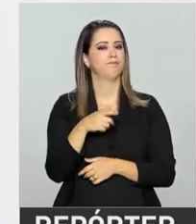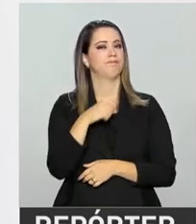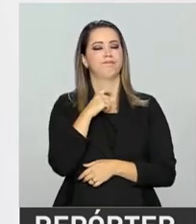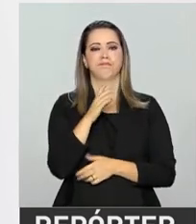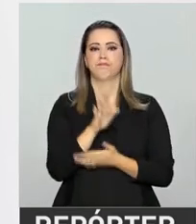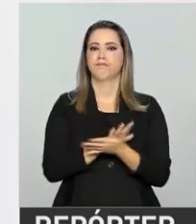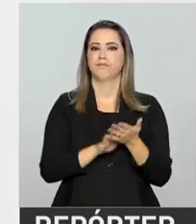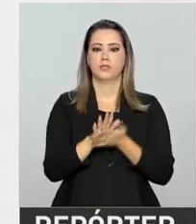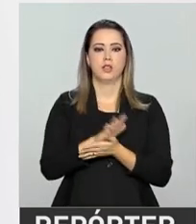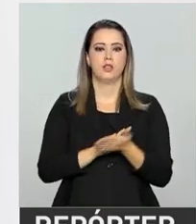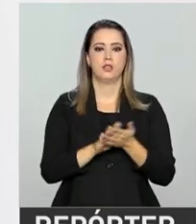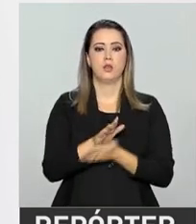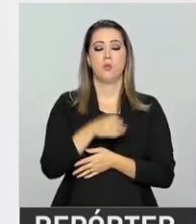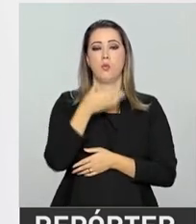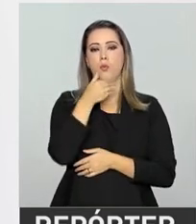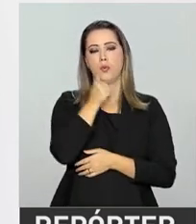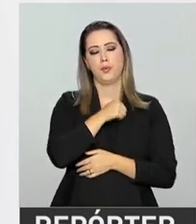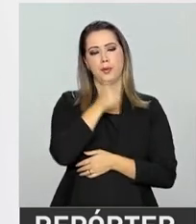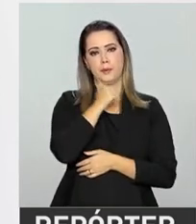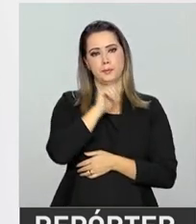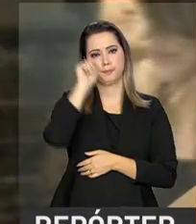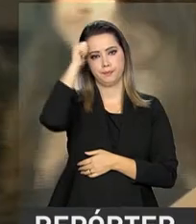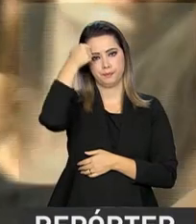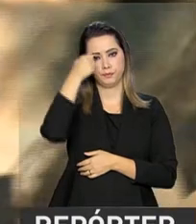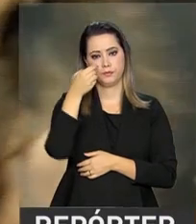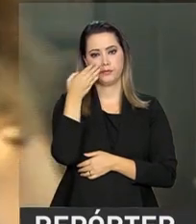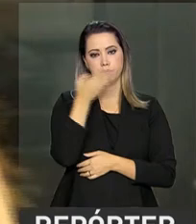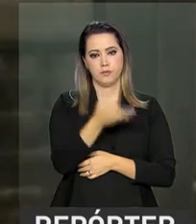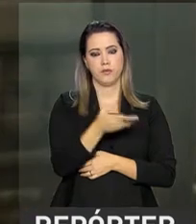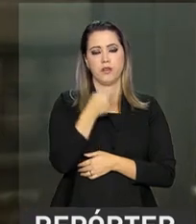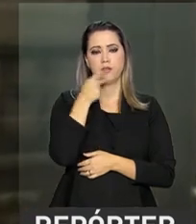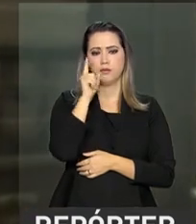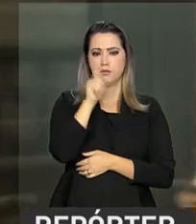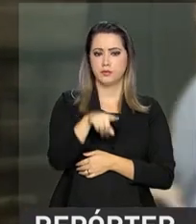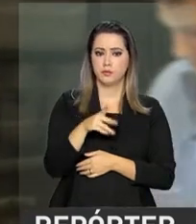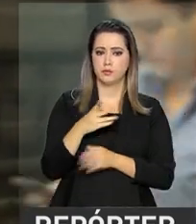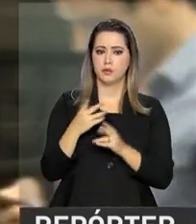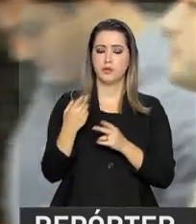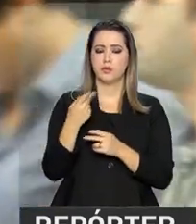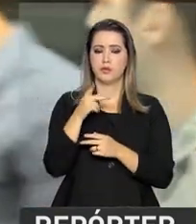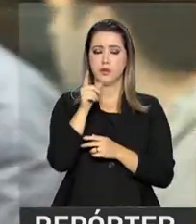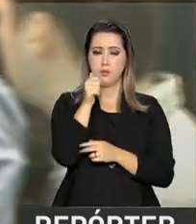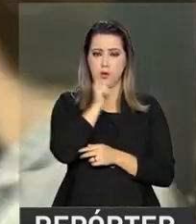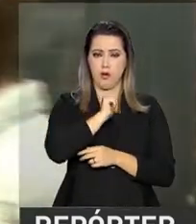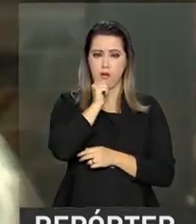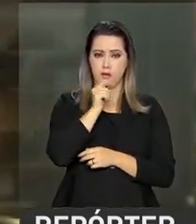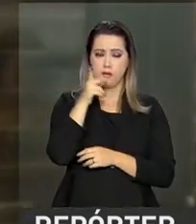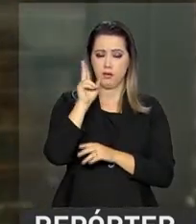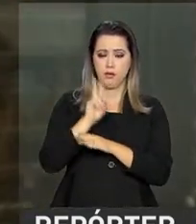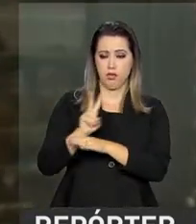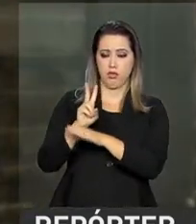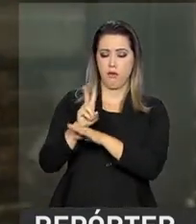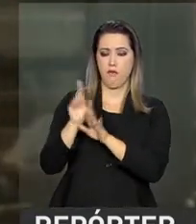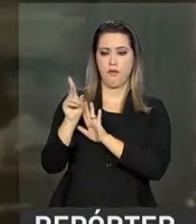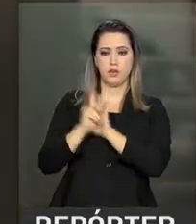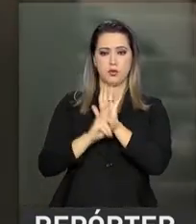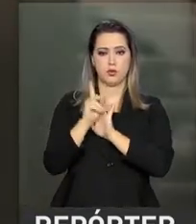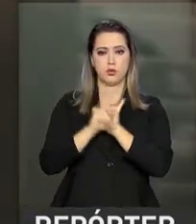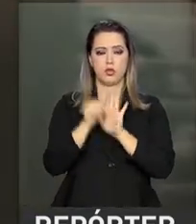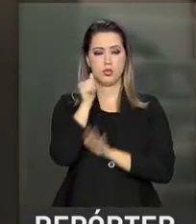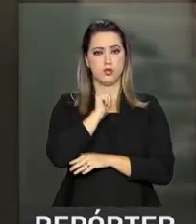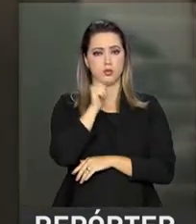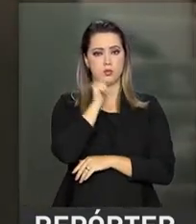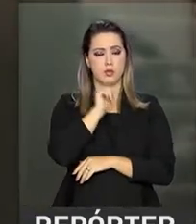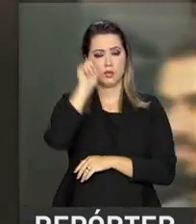2016 foi dirigido por uma mulher negra essa defensora dos direitos das mulheres negras diz que a mudança desse cenário de